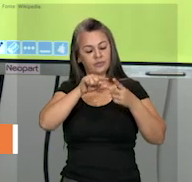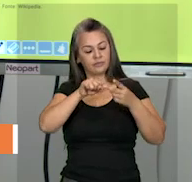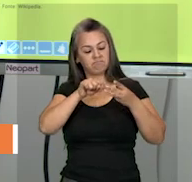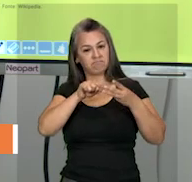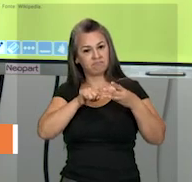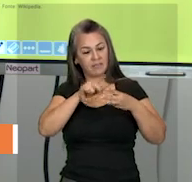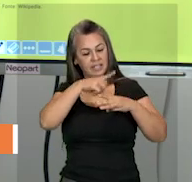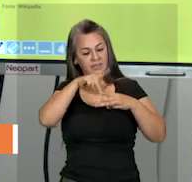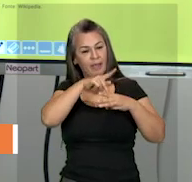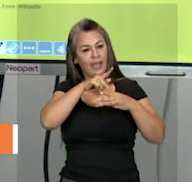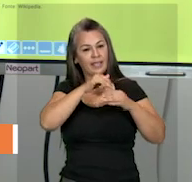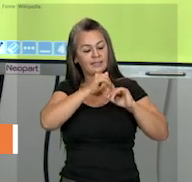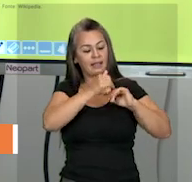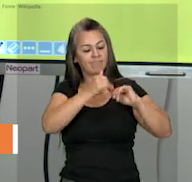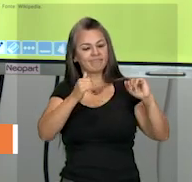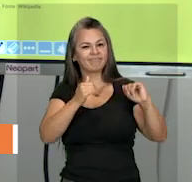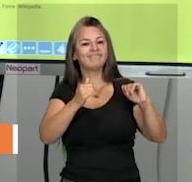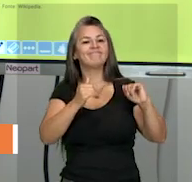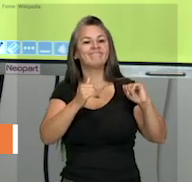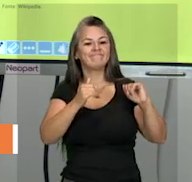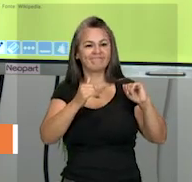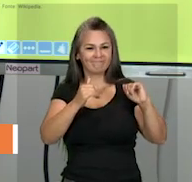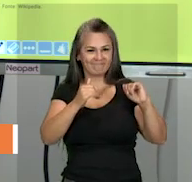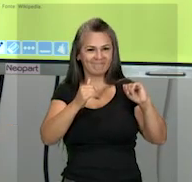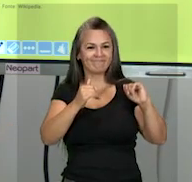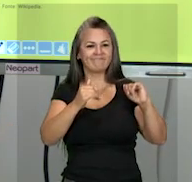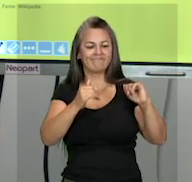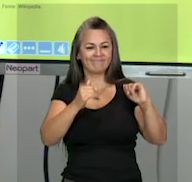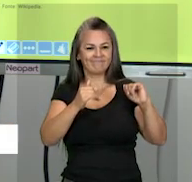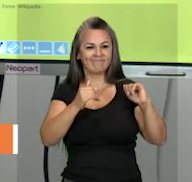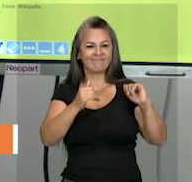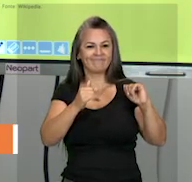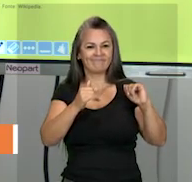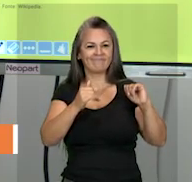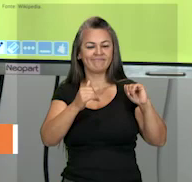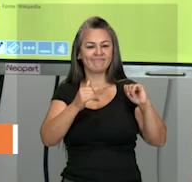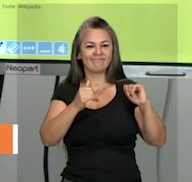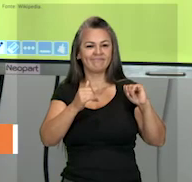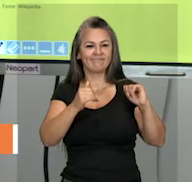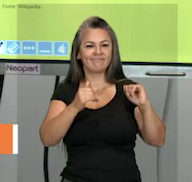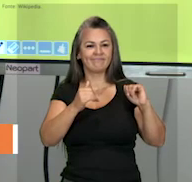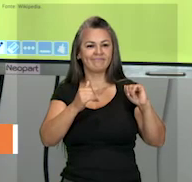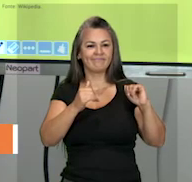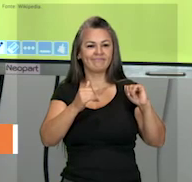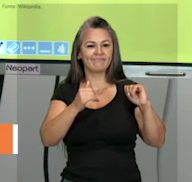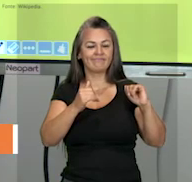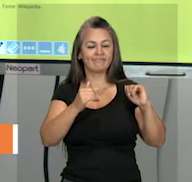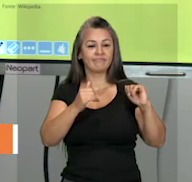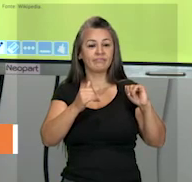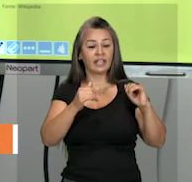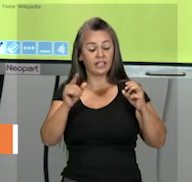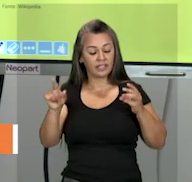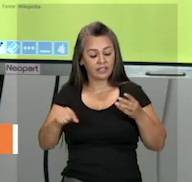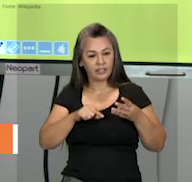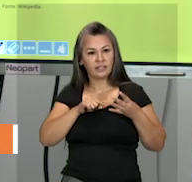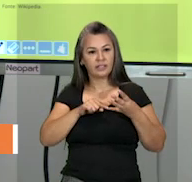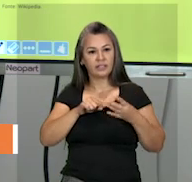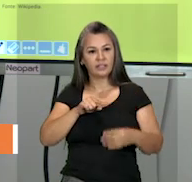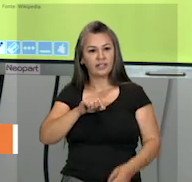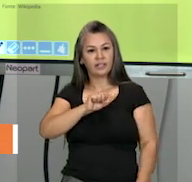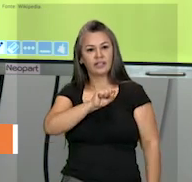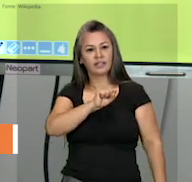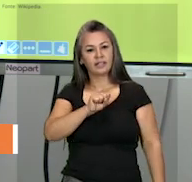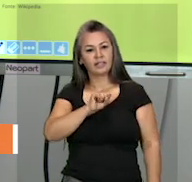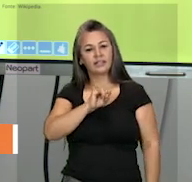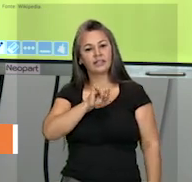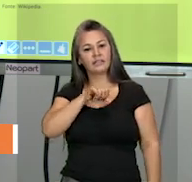80, 90, Taiwan e Hong Kong, eles tinham um sistema à parte capitalista. E Singapura, que é uma cidade aqui no Sudeste Asiático.